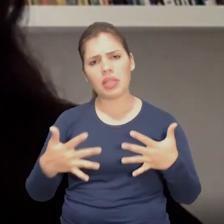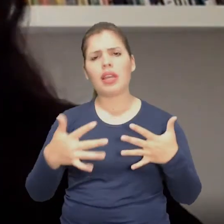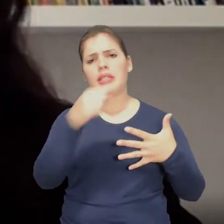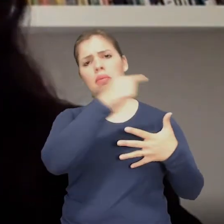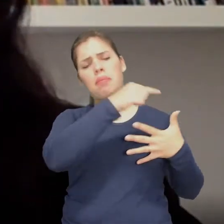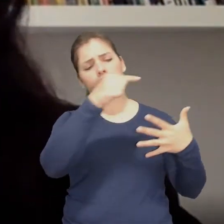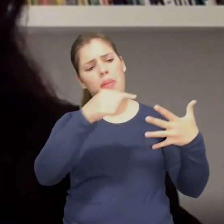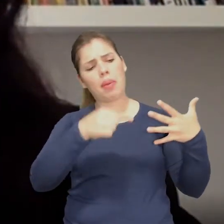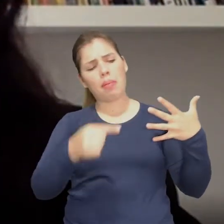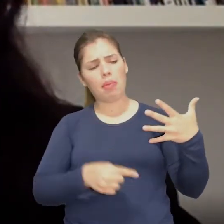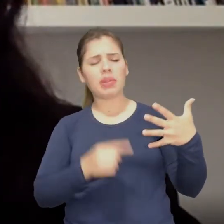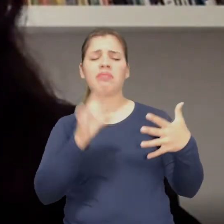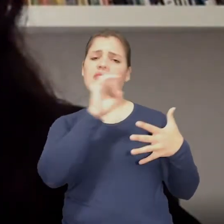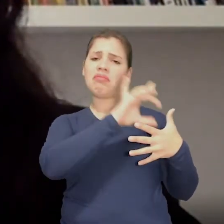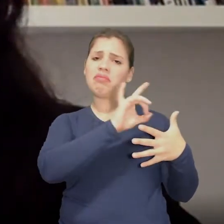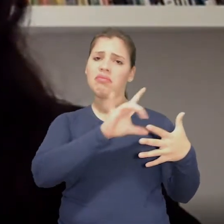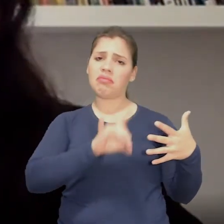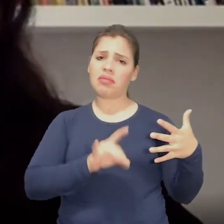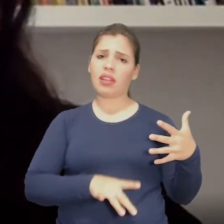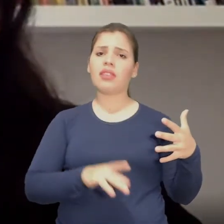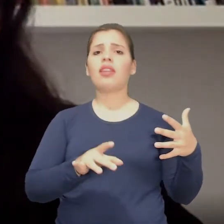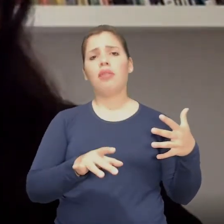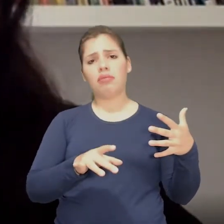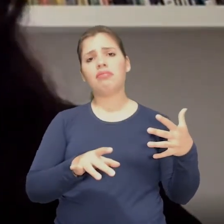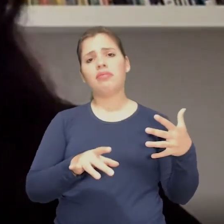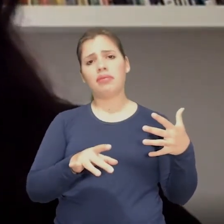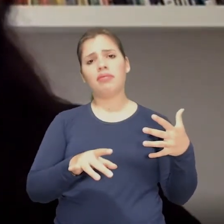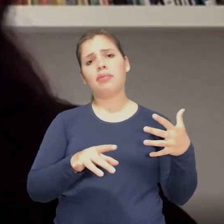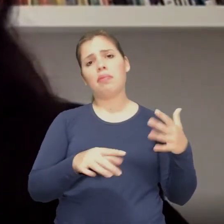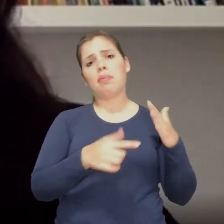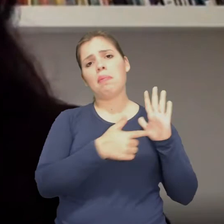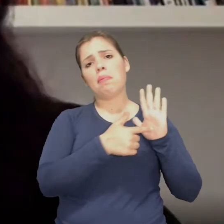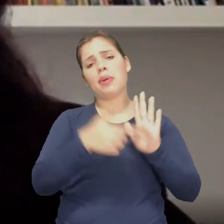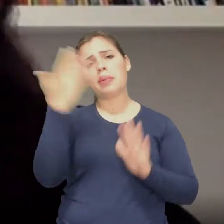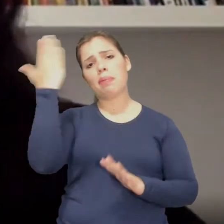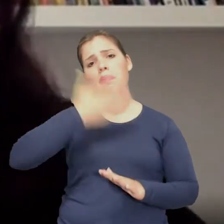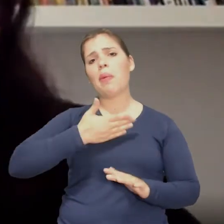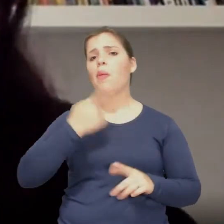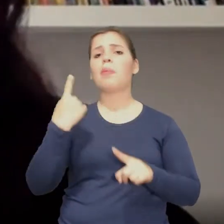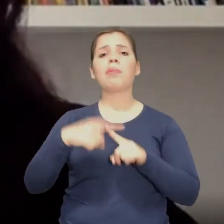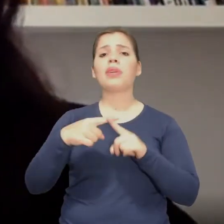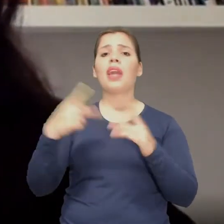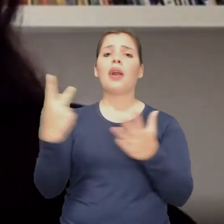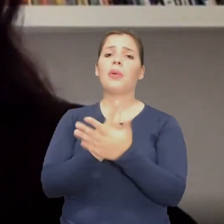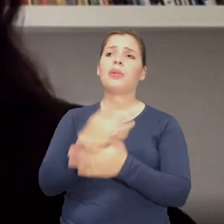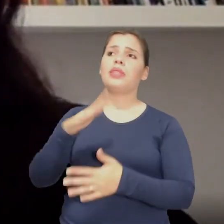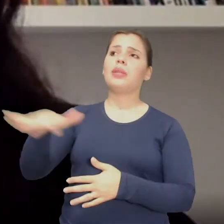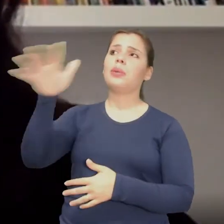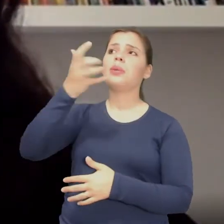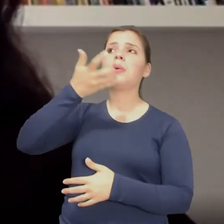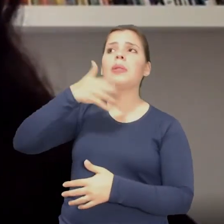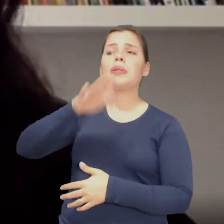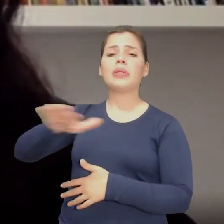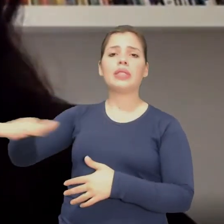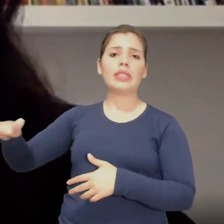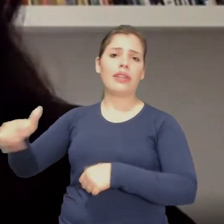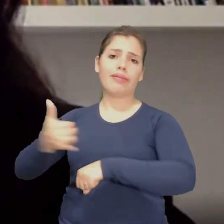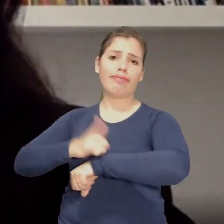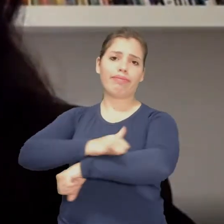acho que todas elas contribuem para essa epidemia de obesidade na